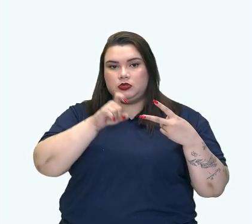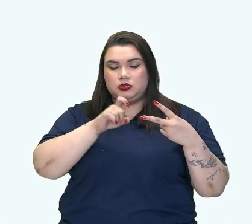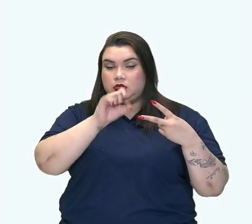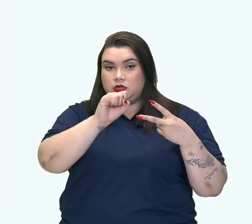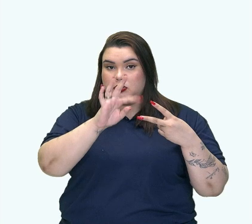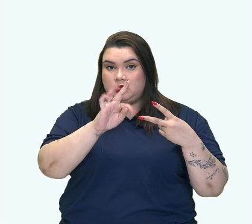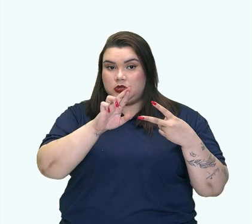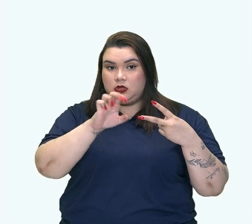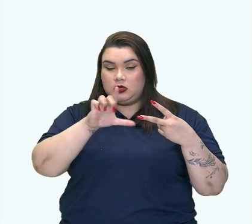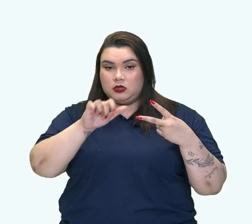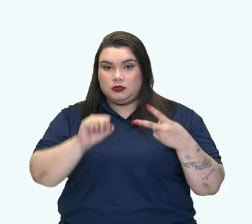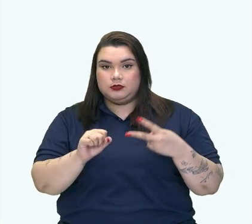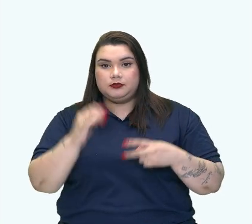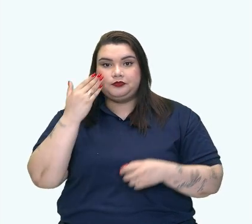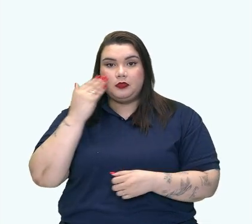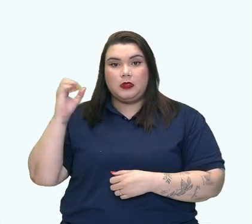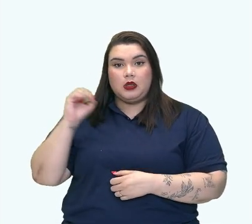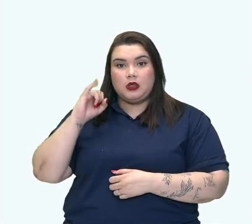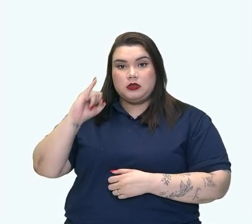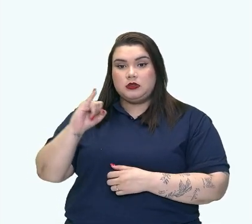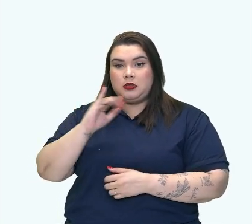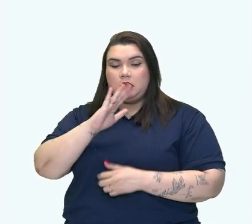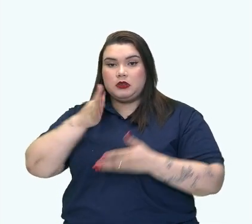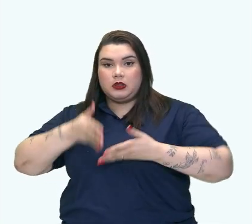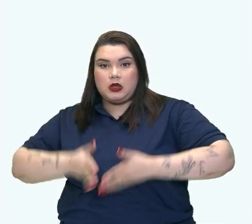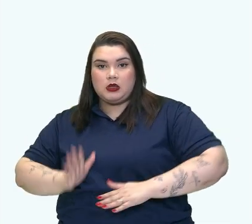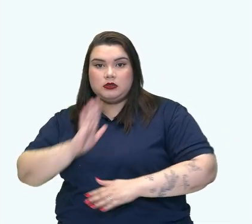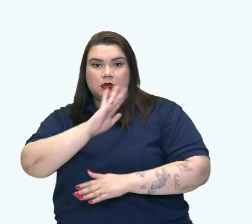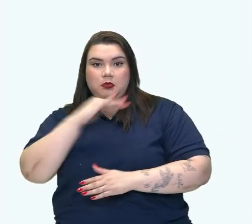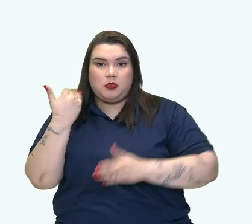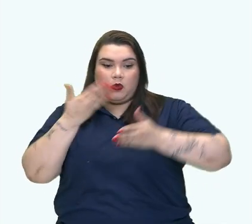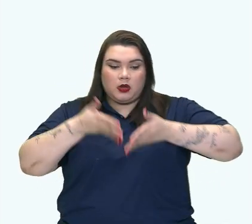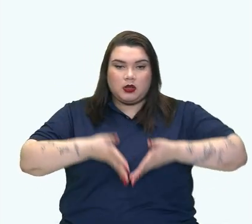poesia concreta. Se nasce, morre, nasce,